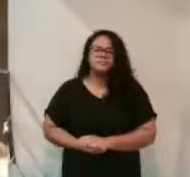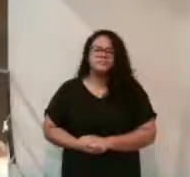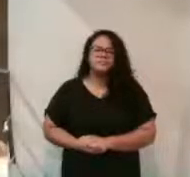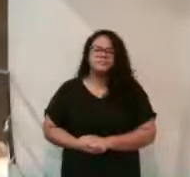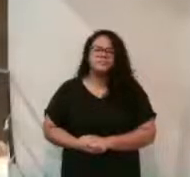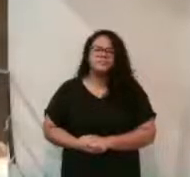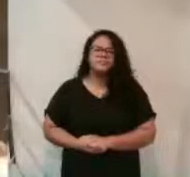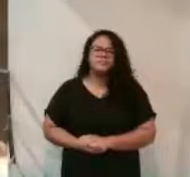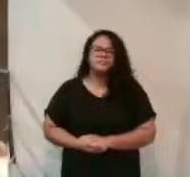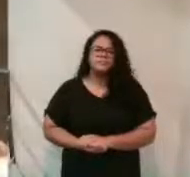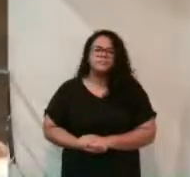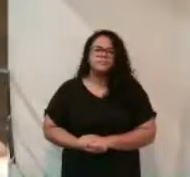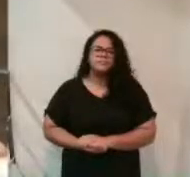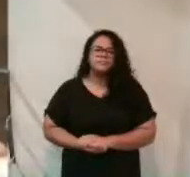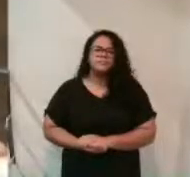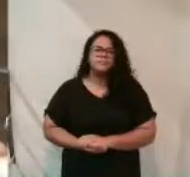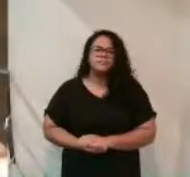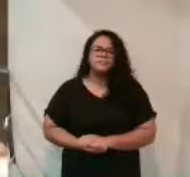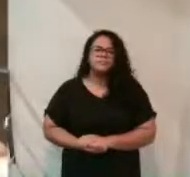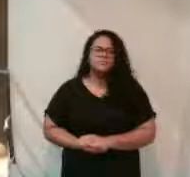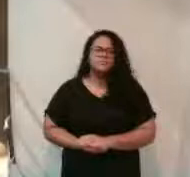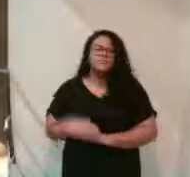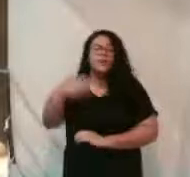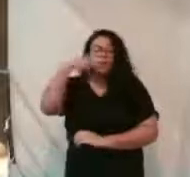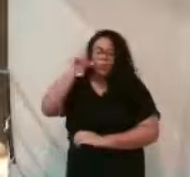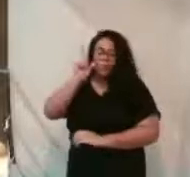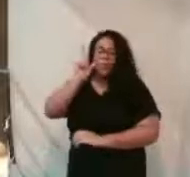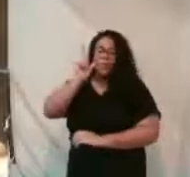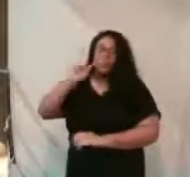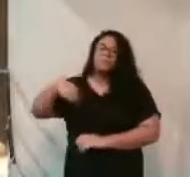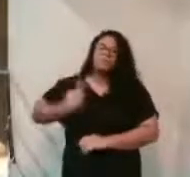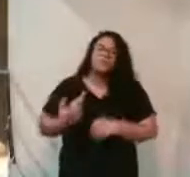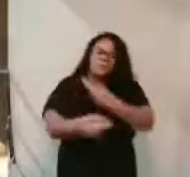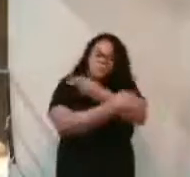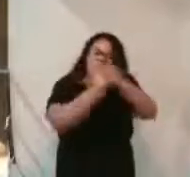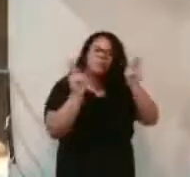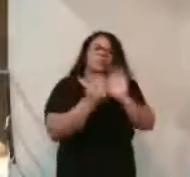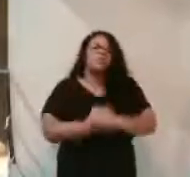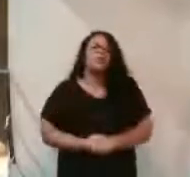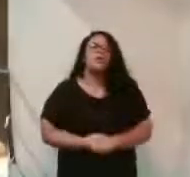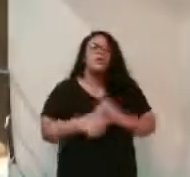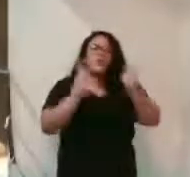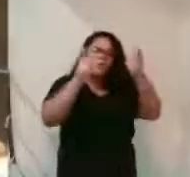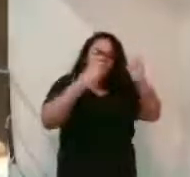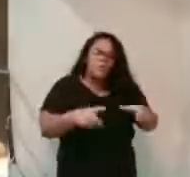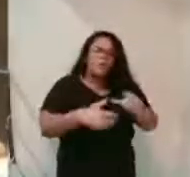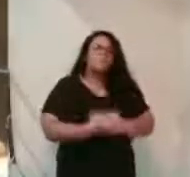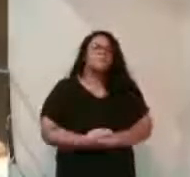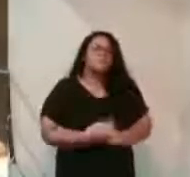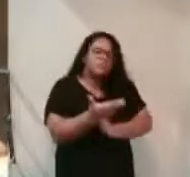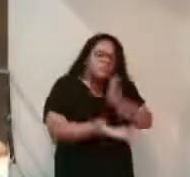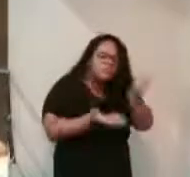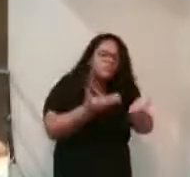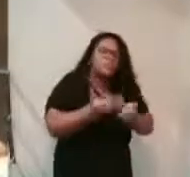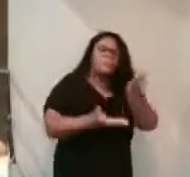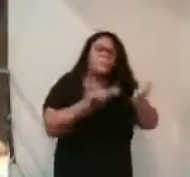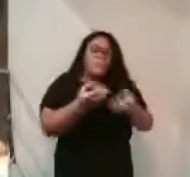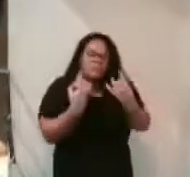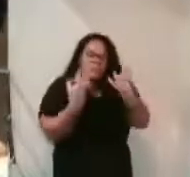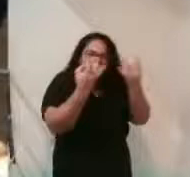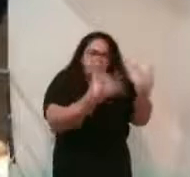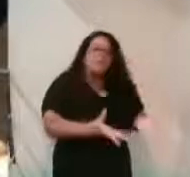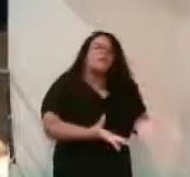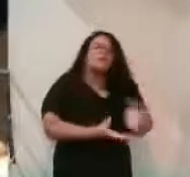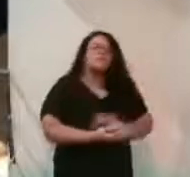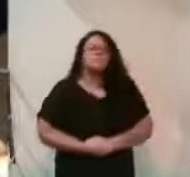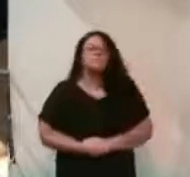Central de Tratamento, né? E eu vi uma coisa interessante, eu comentei com o Tassila, eu disse, olha, que coisa interessante. É um galpão muito